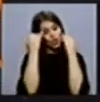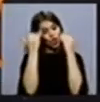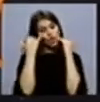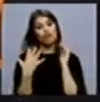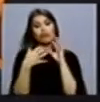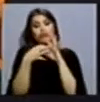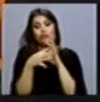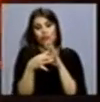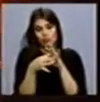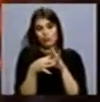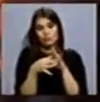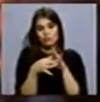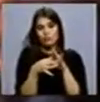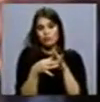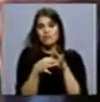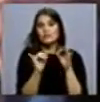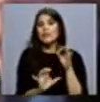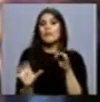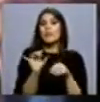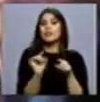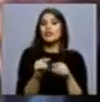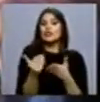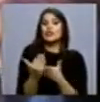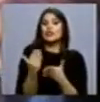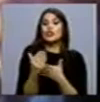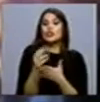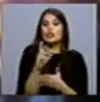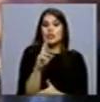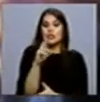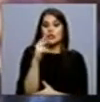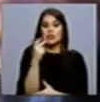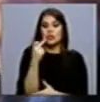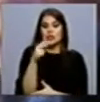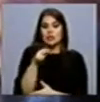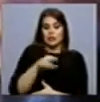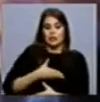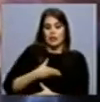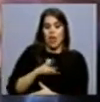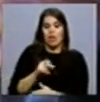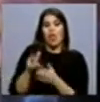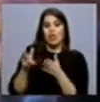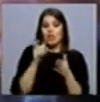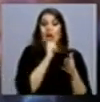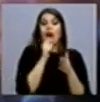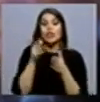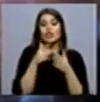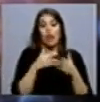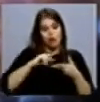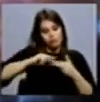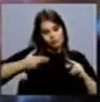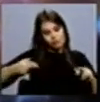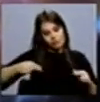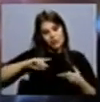nesta imagem, neste estudo do Chandra, que contribuem para aquilo que nós, o nosso ADN, digamos assim,